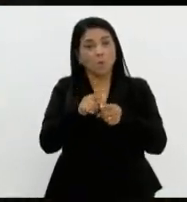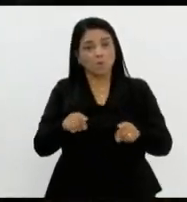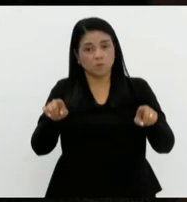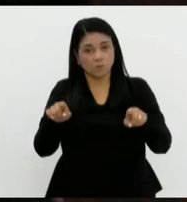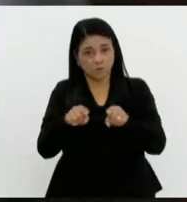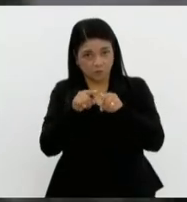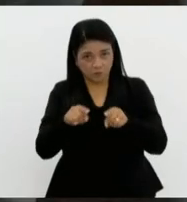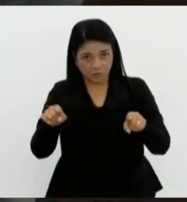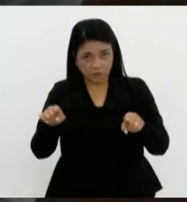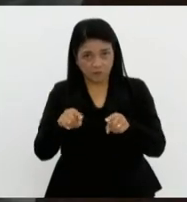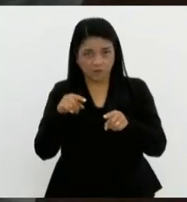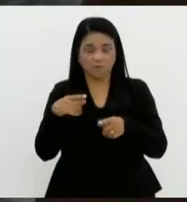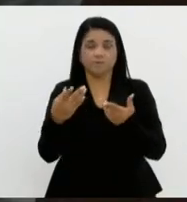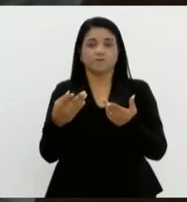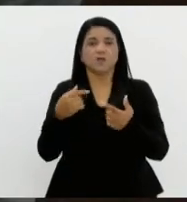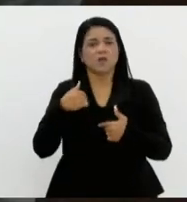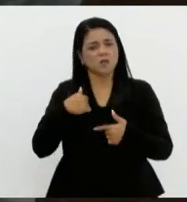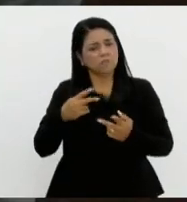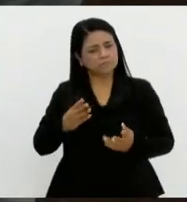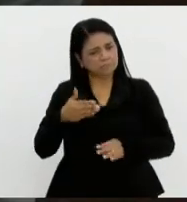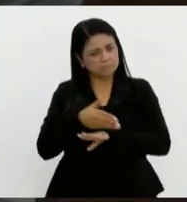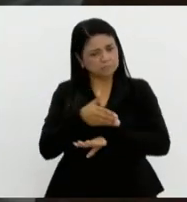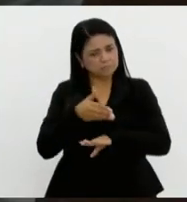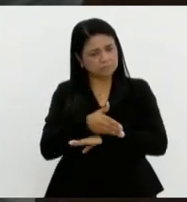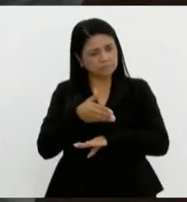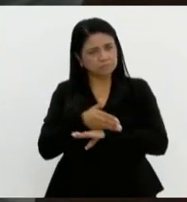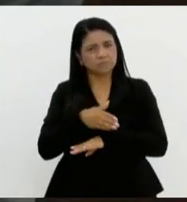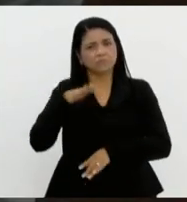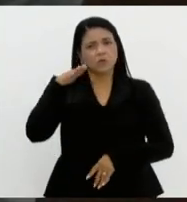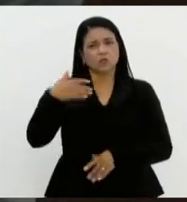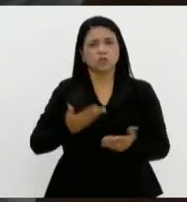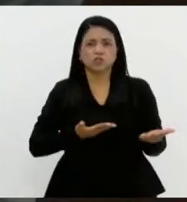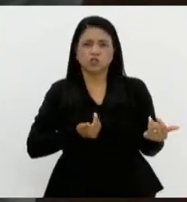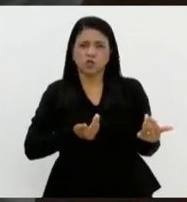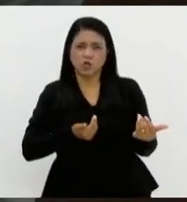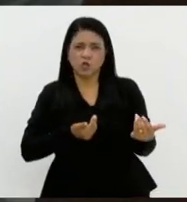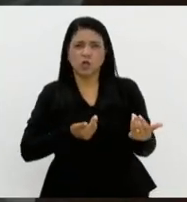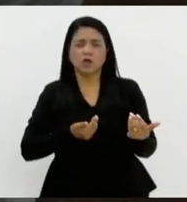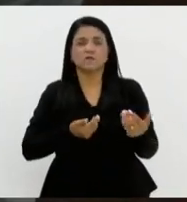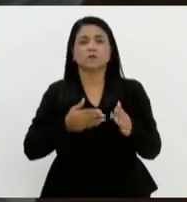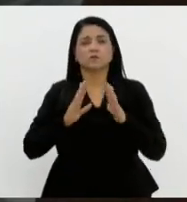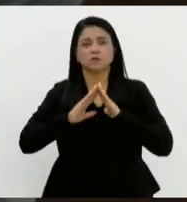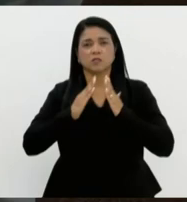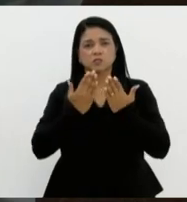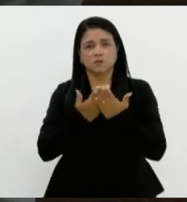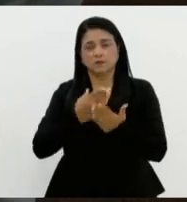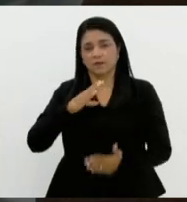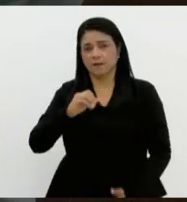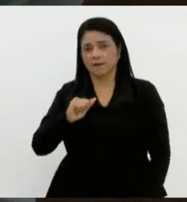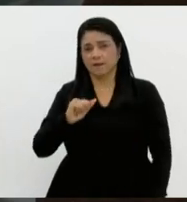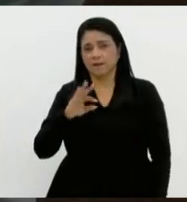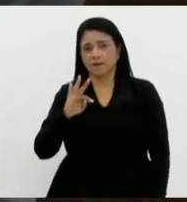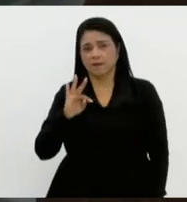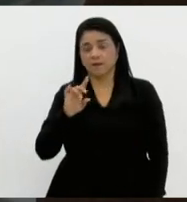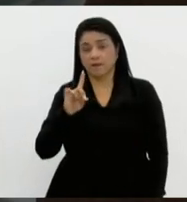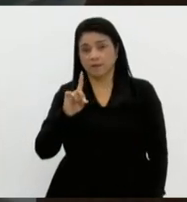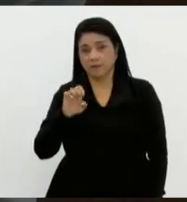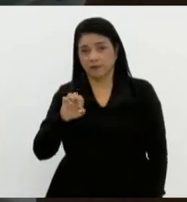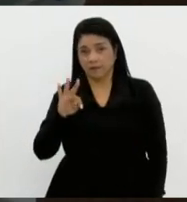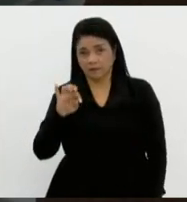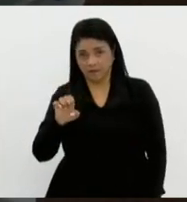participei de corais, quando eu estava na escola de cadetes da Força Aérea, quando eu